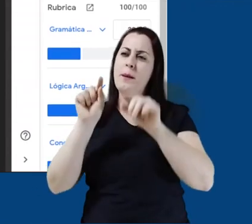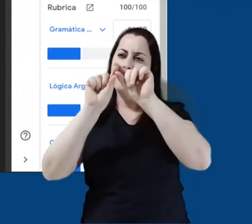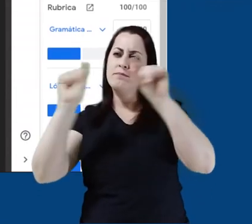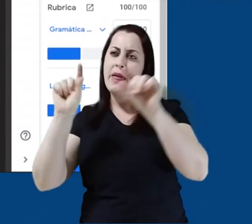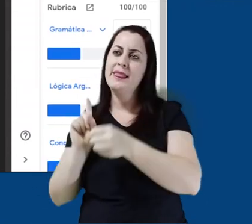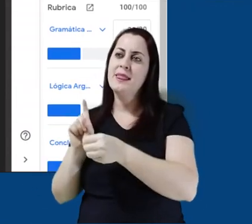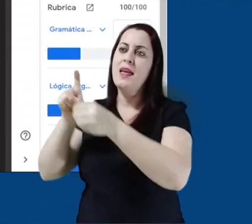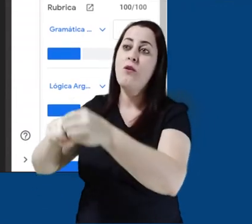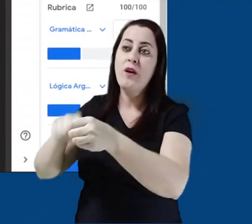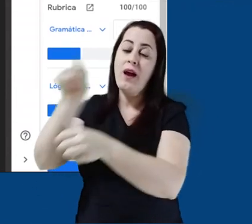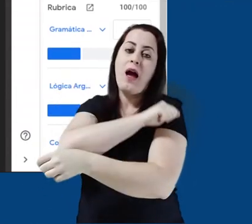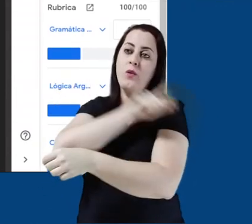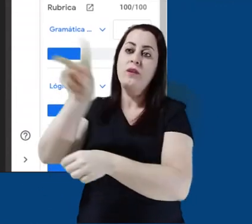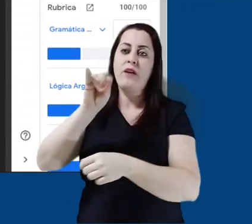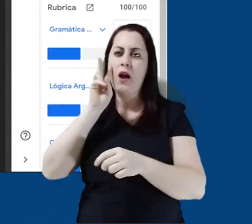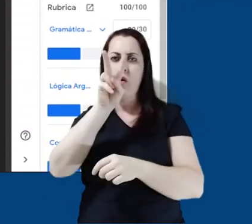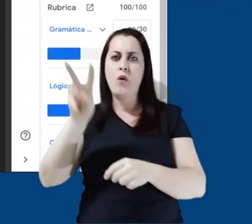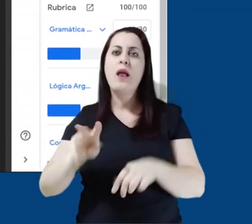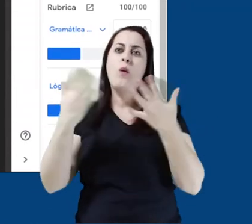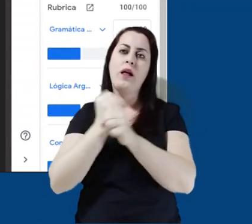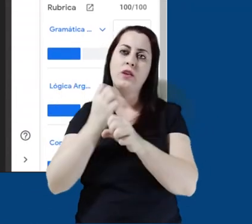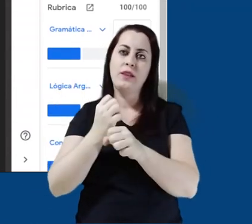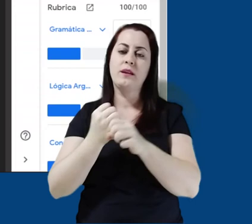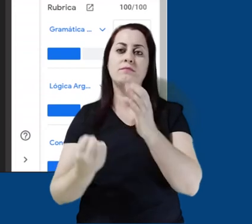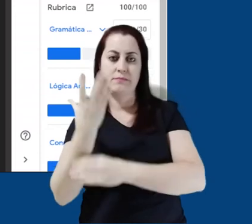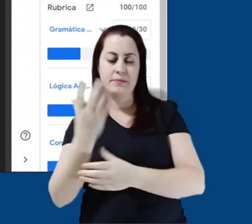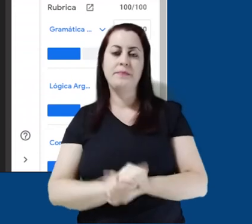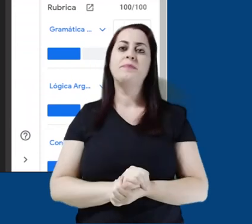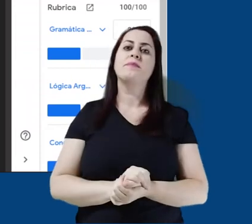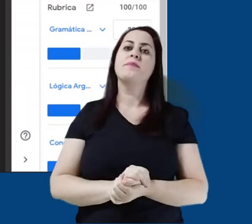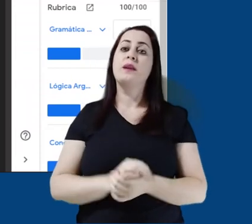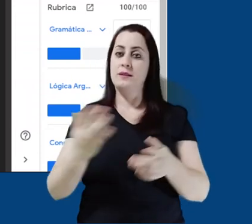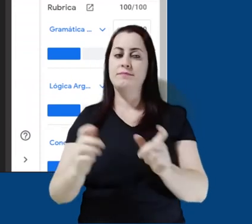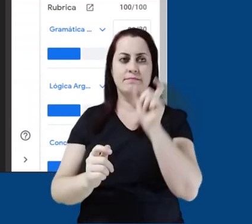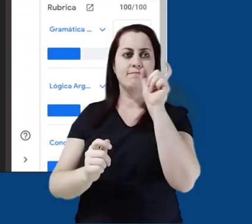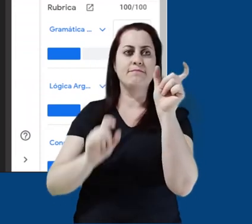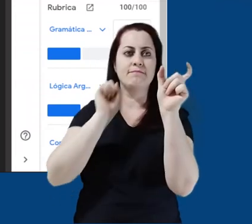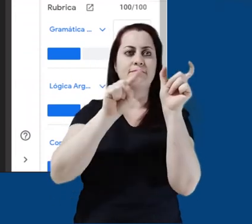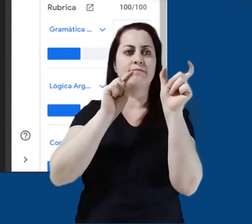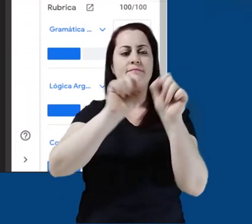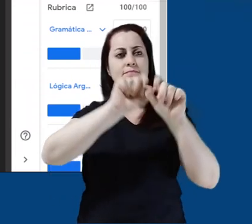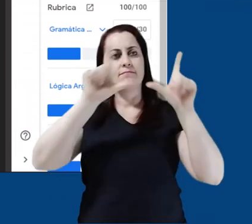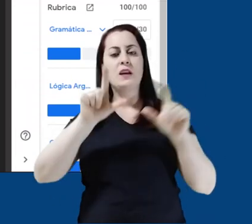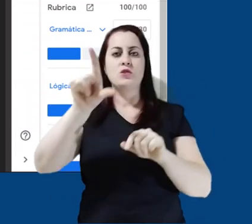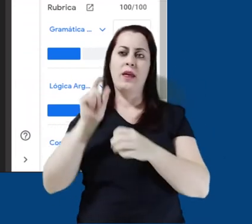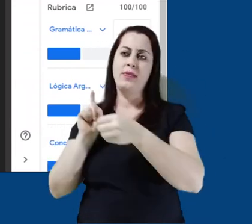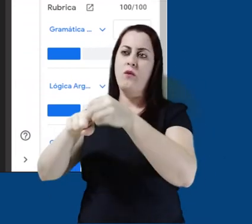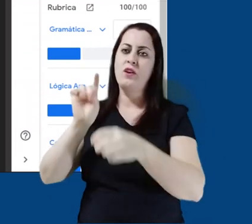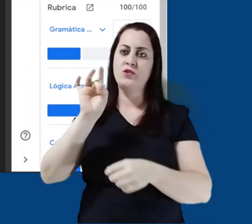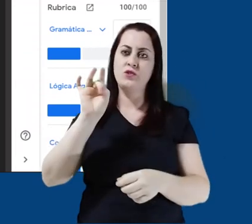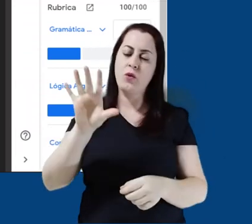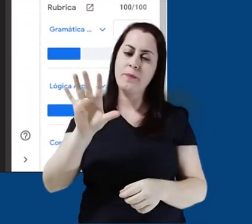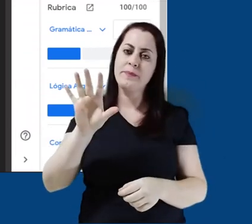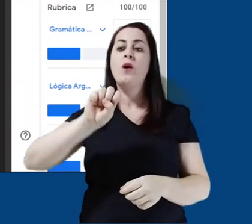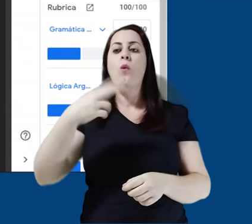posso clicar no botão devolver EA Diana terá acesso a nota dela gerada com a utilização das rubricas ainda na certinha a direita podemos